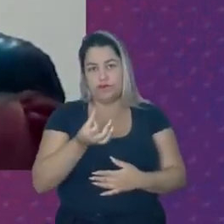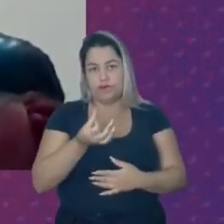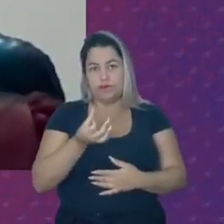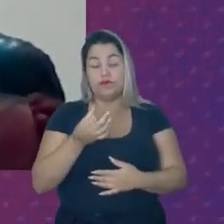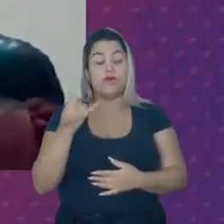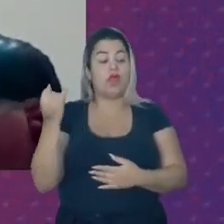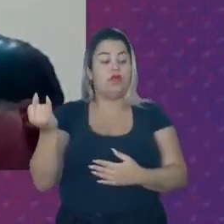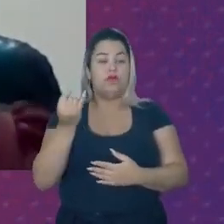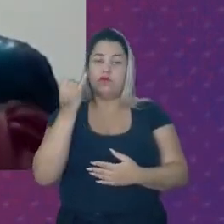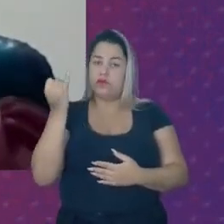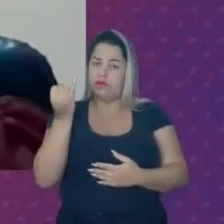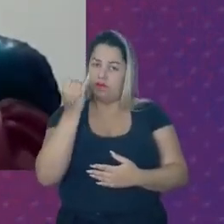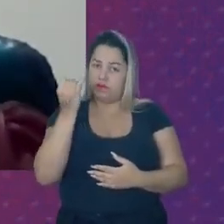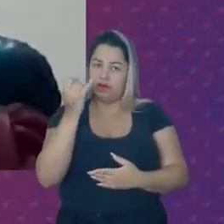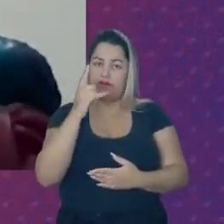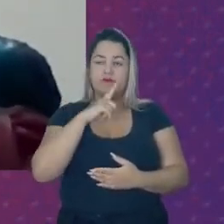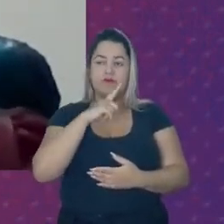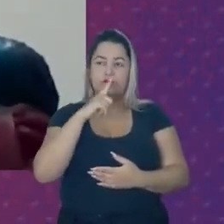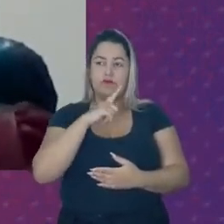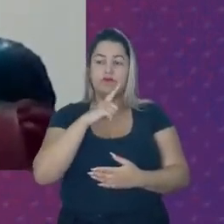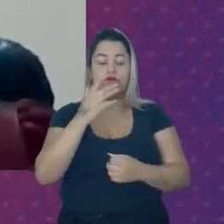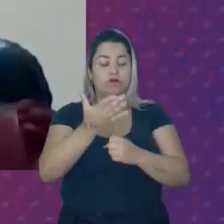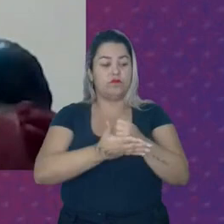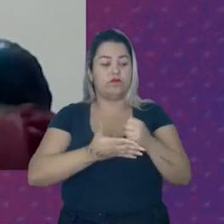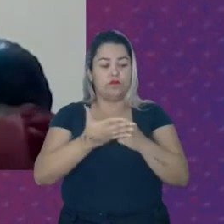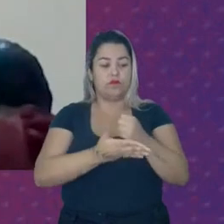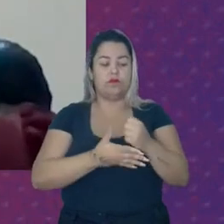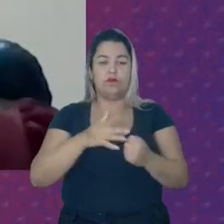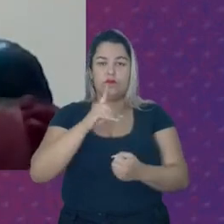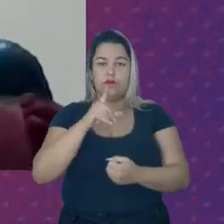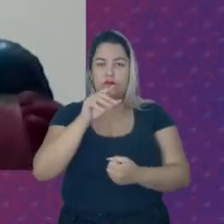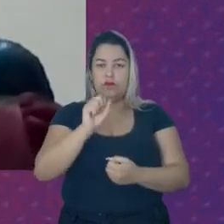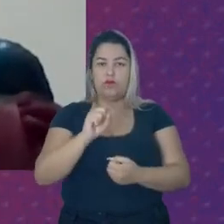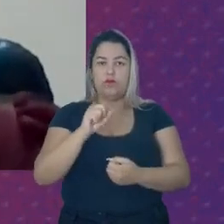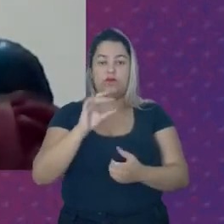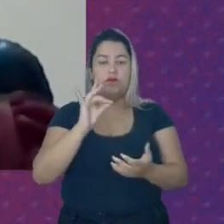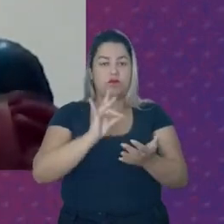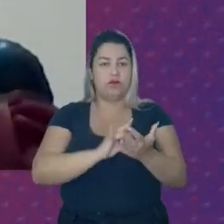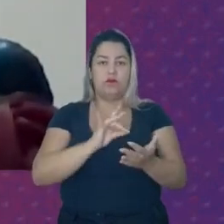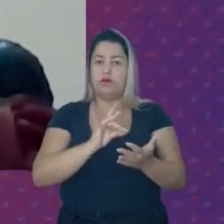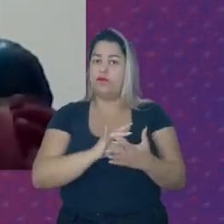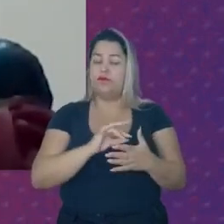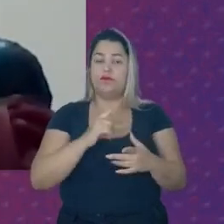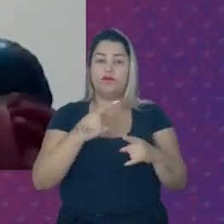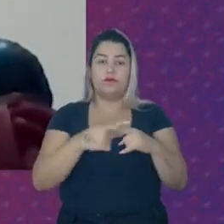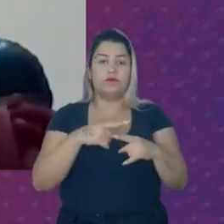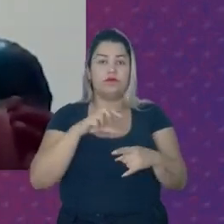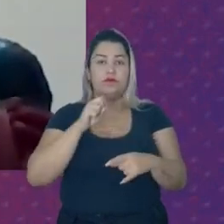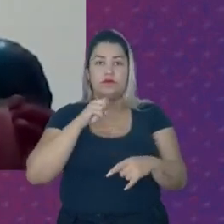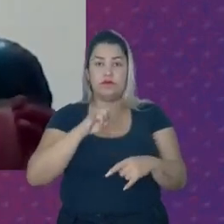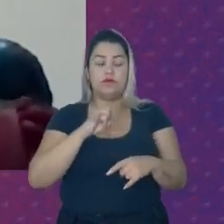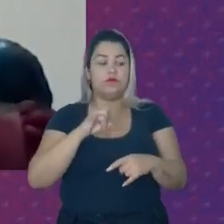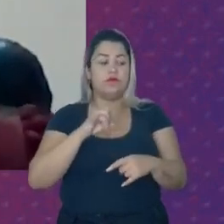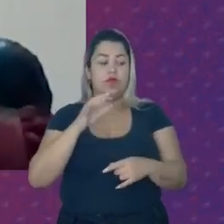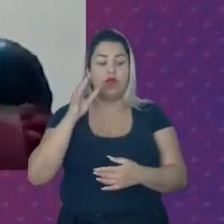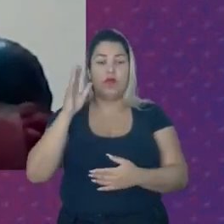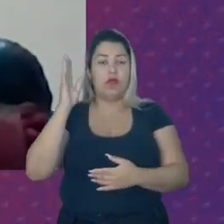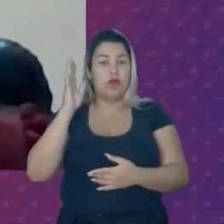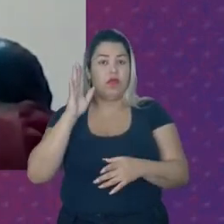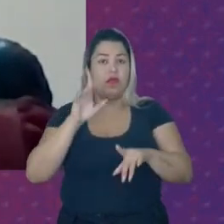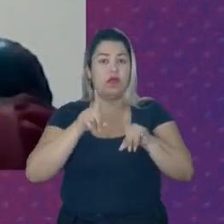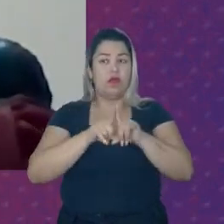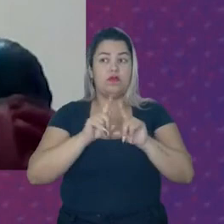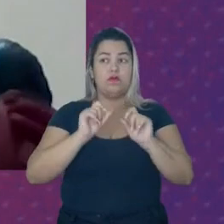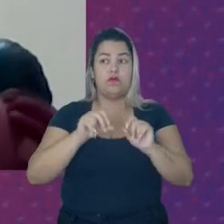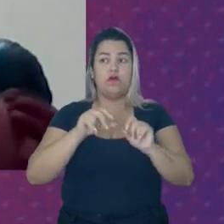a importância de a gente ter uma base de dados real. Porque, senão, esses prejuízos não serão somente no programa